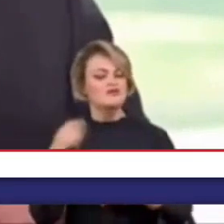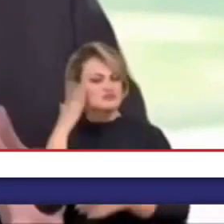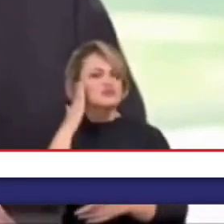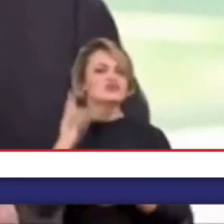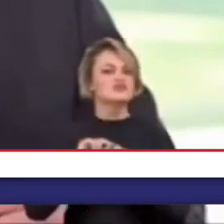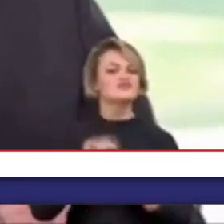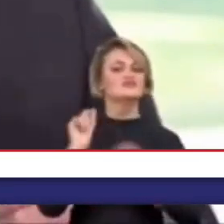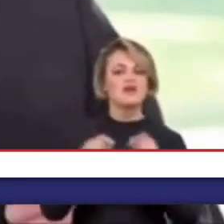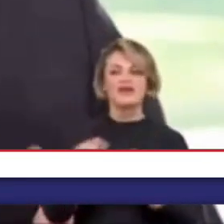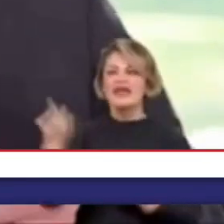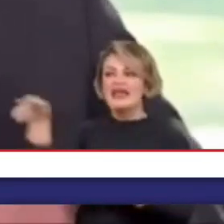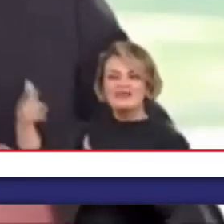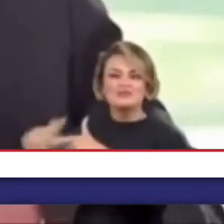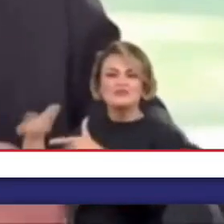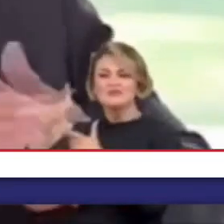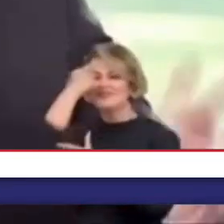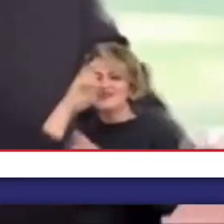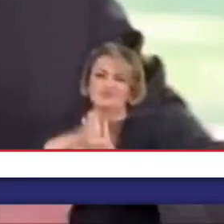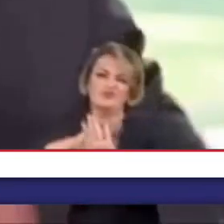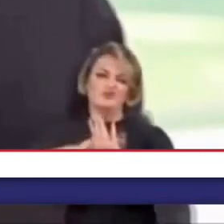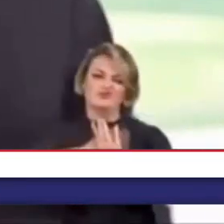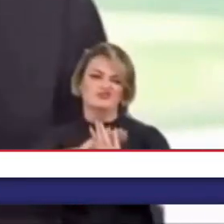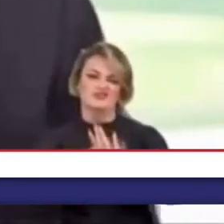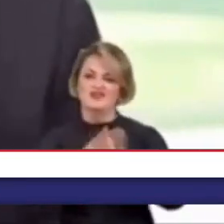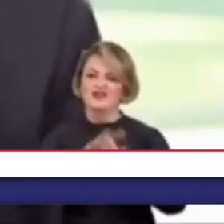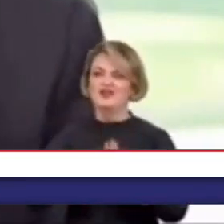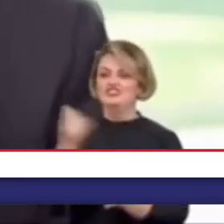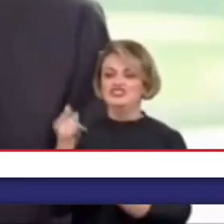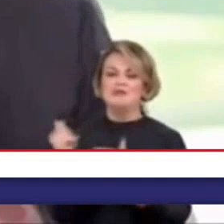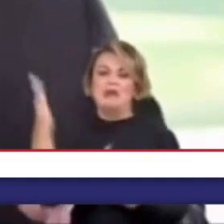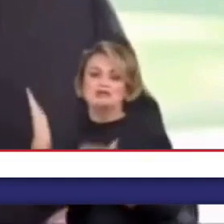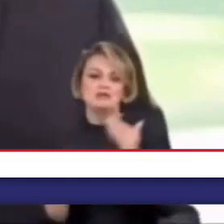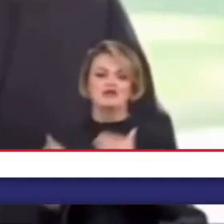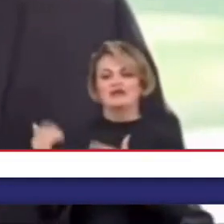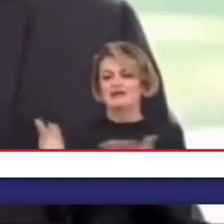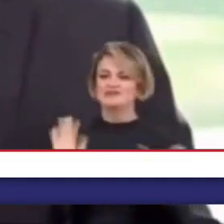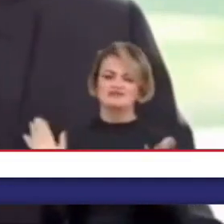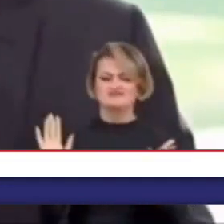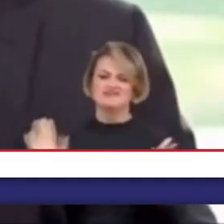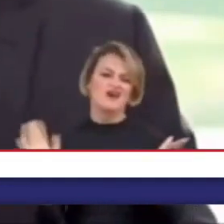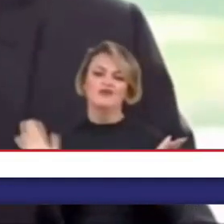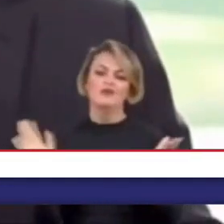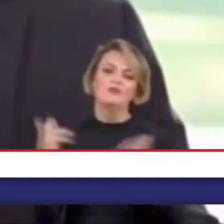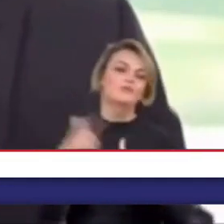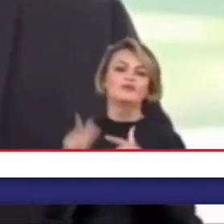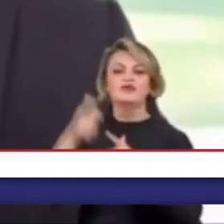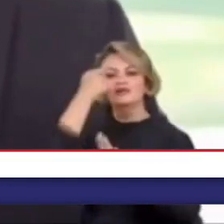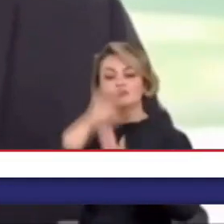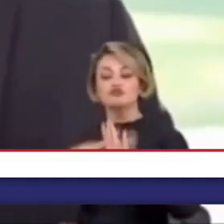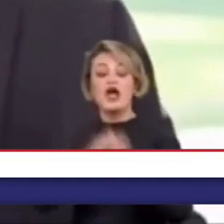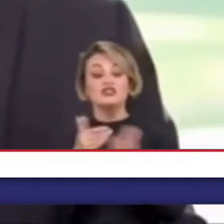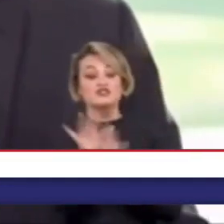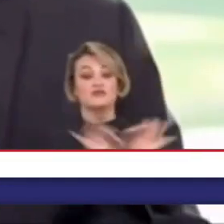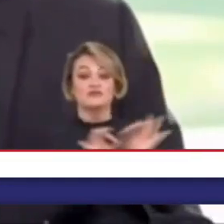conosco é ideológico, não é um problema, sabe, de dinheiro a mais no plano safra. Nós vamos fazer um bom plano safra, porque nós queremos